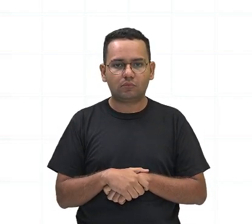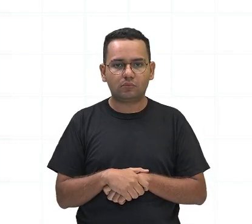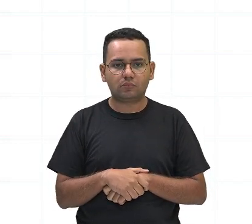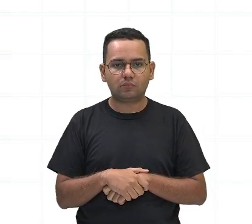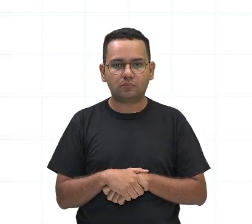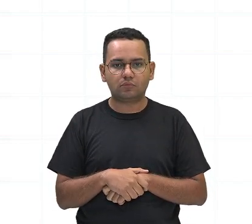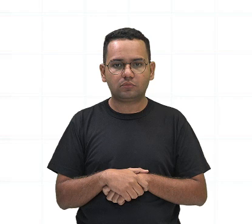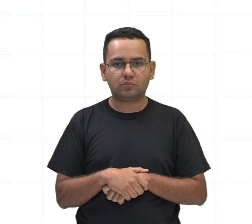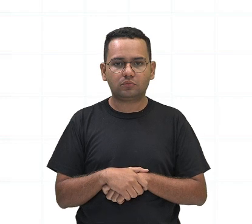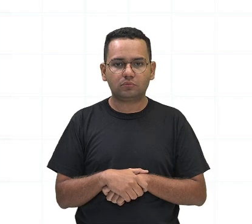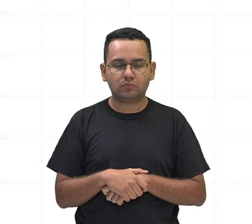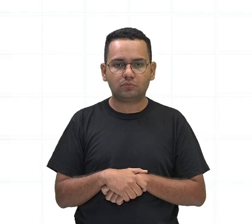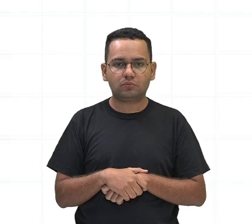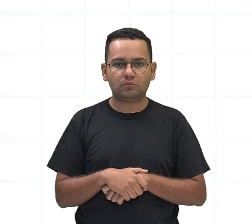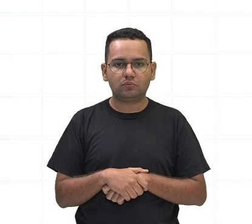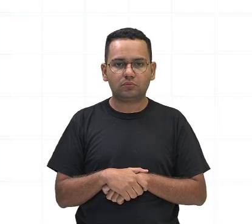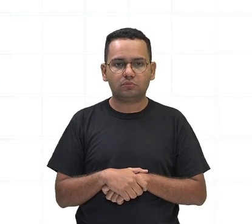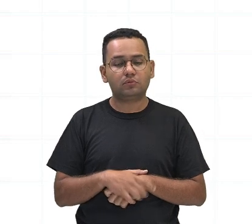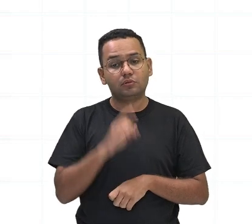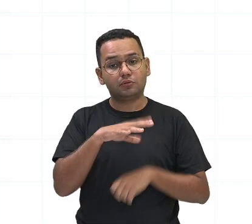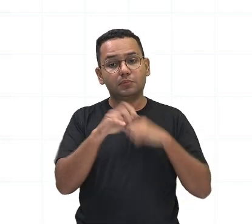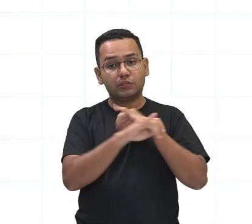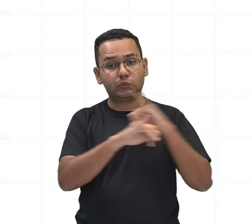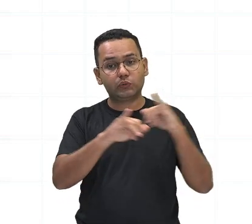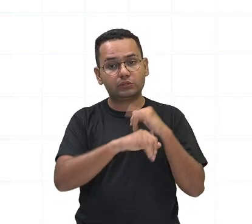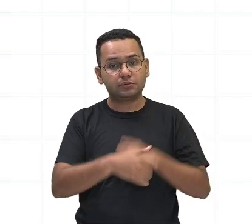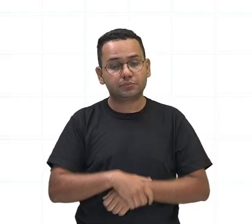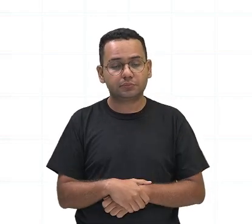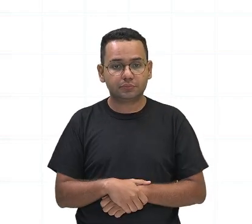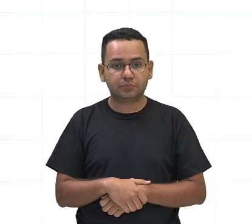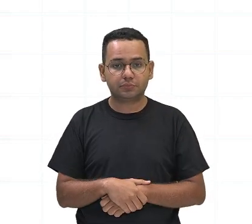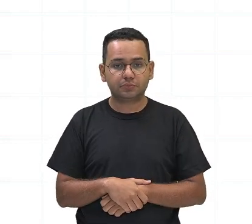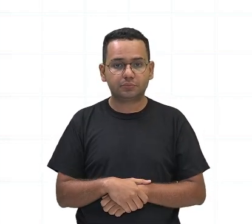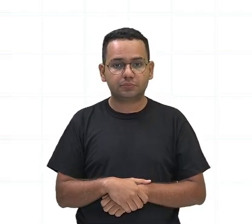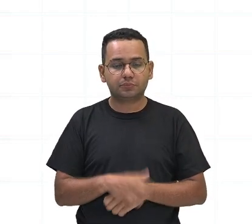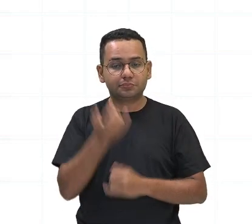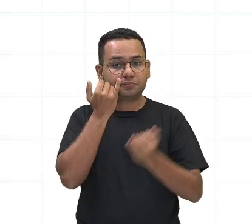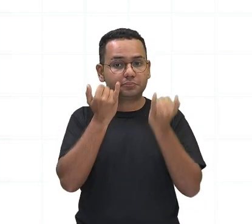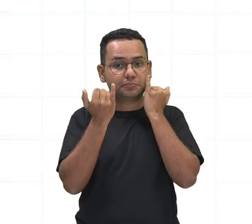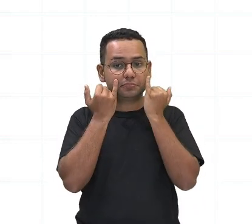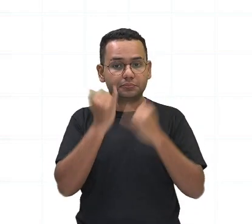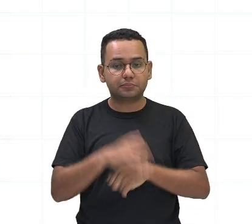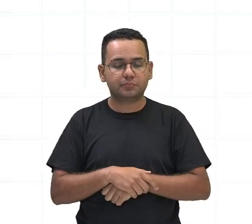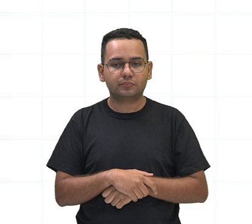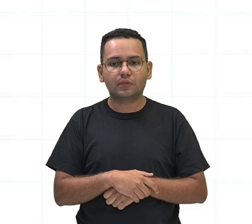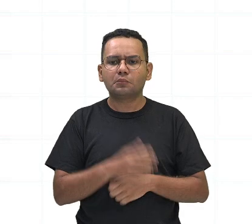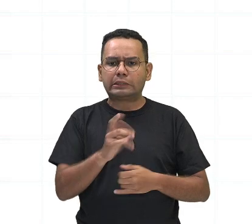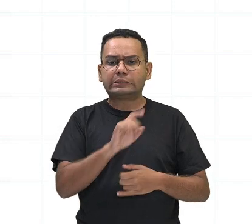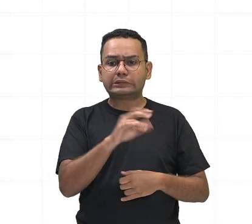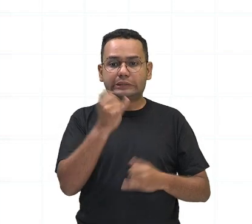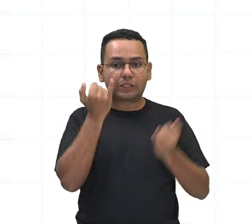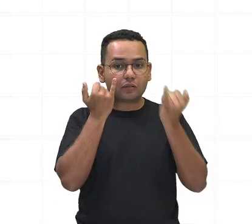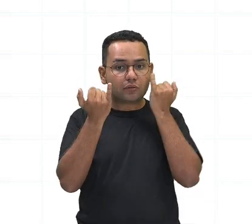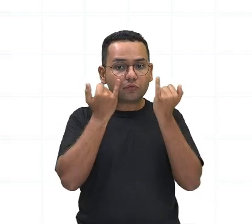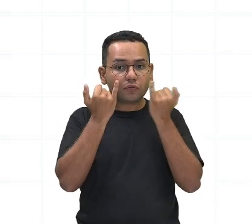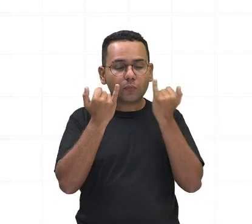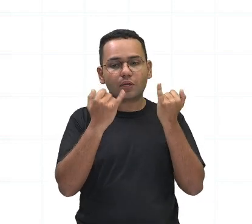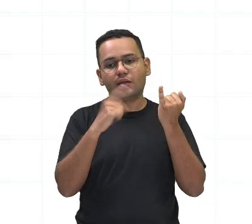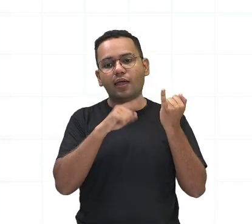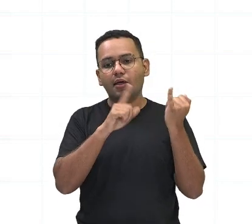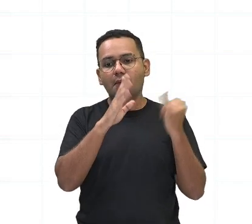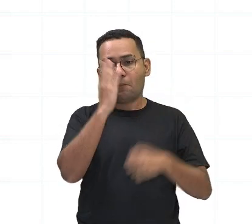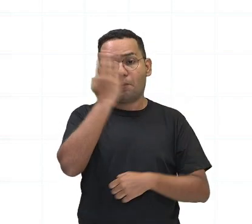considere como uma reportagem. Então, apenas uma notícia, só uma informação. Tá? Então, se eu estou informando, eu tenho apenas um